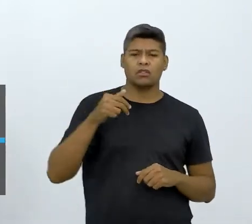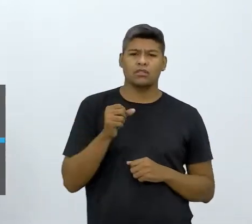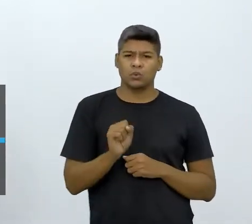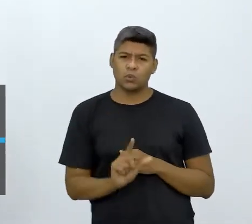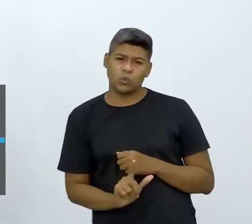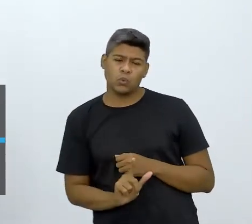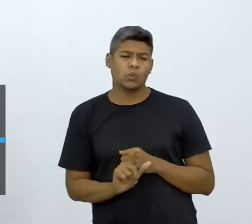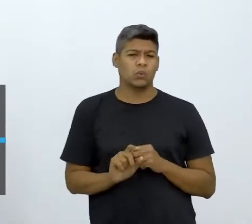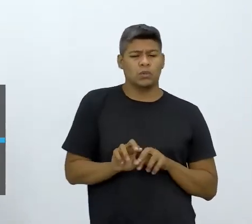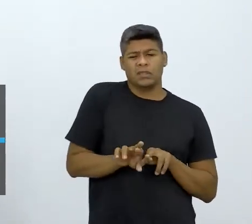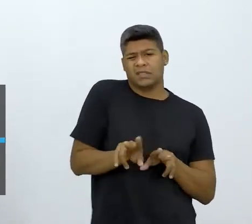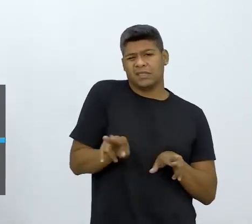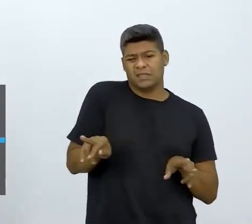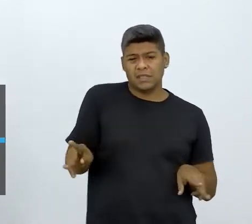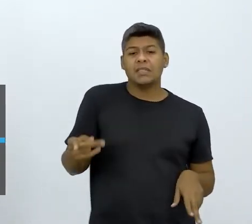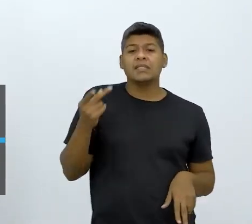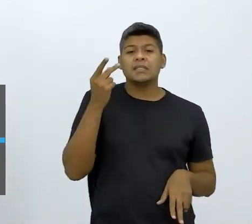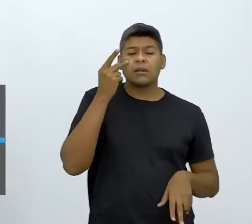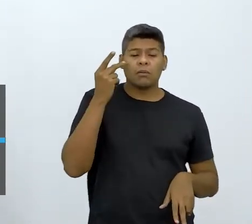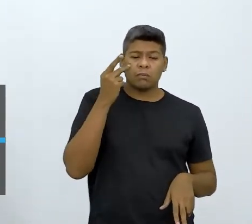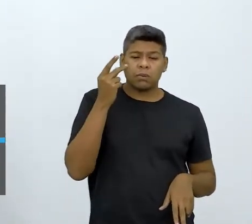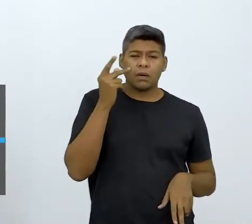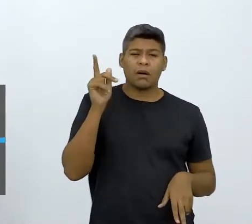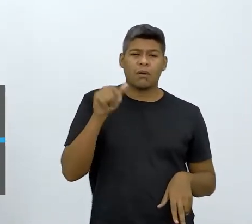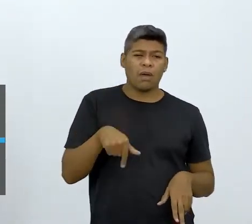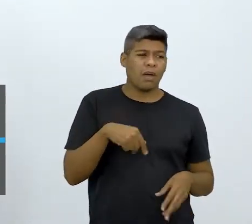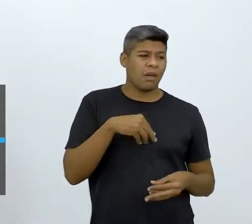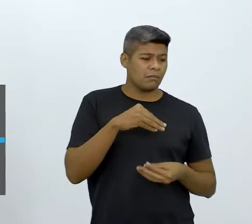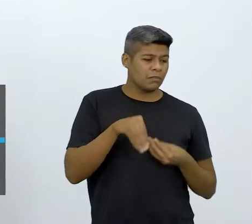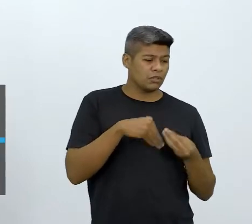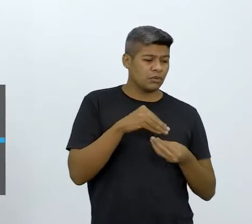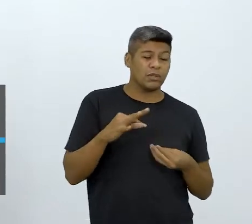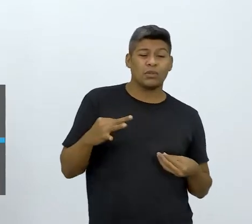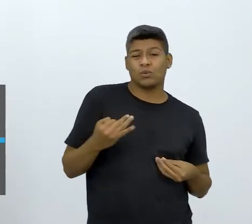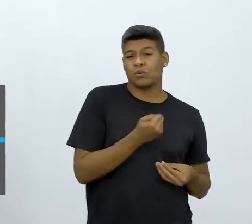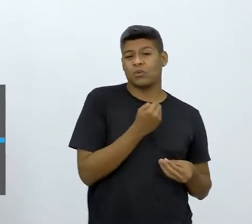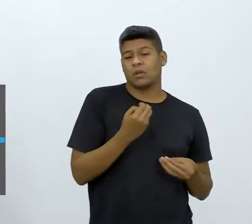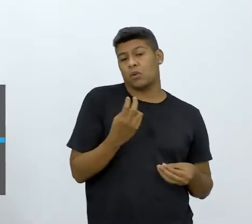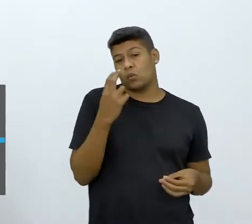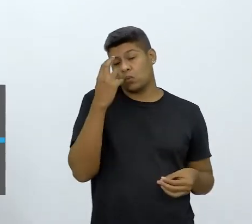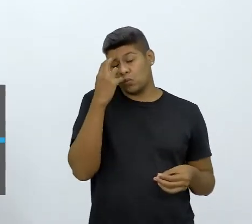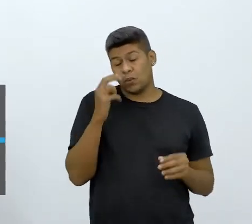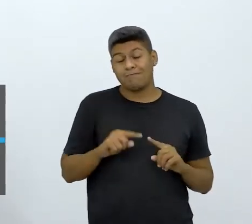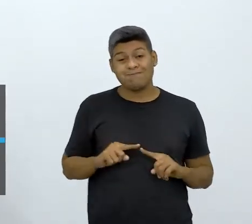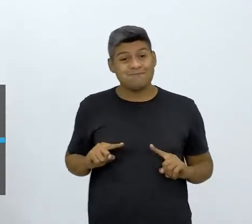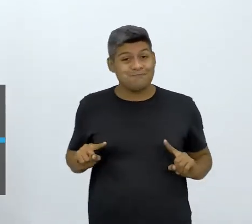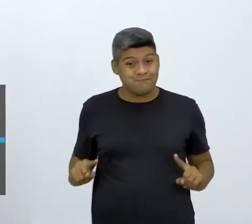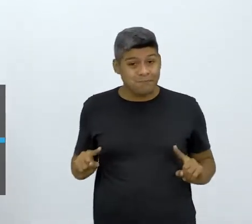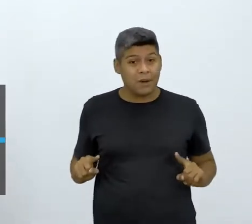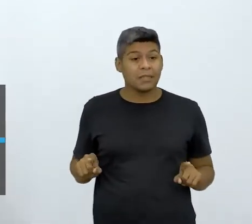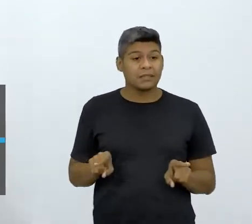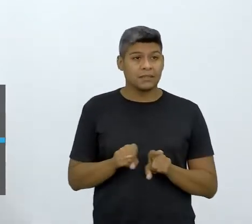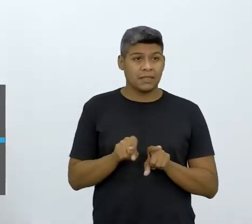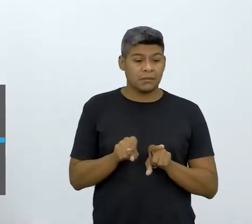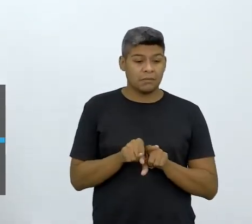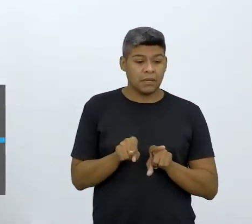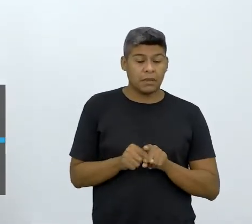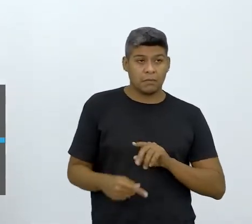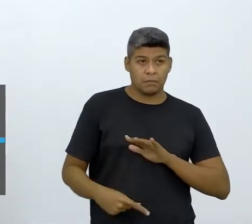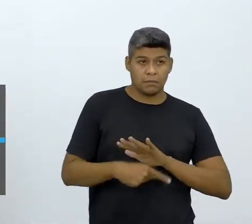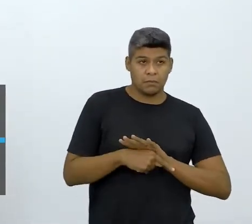né? E tem espaços como São Paulo que mistura todas essas culturas. Mas também existem os povos nativos